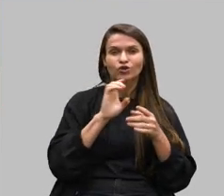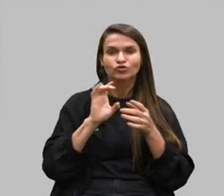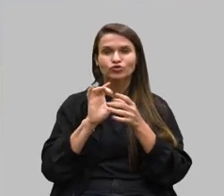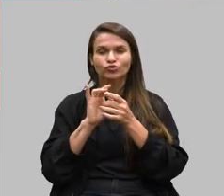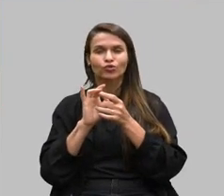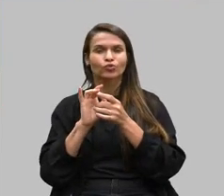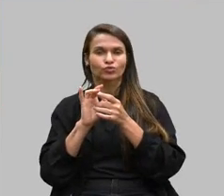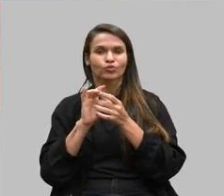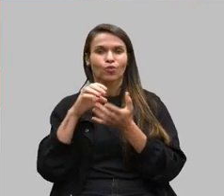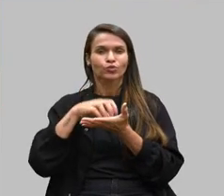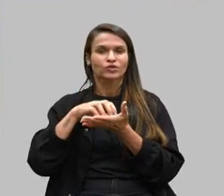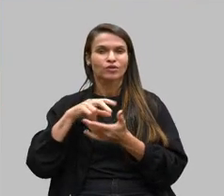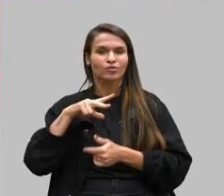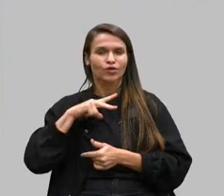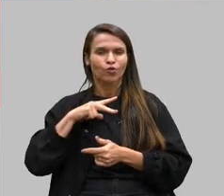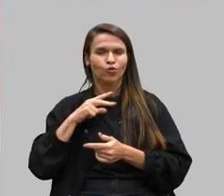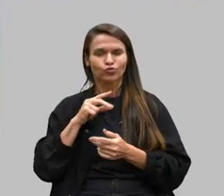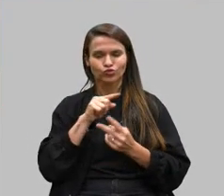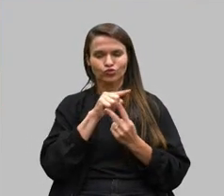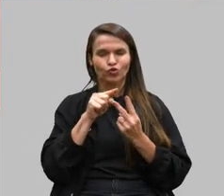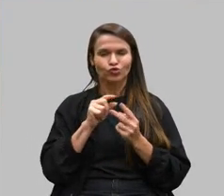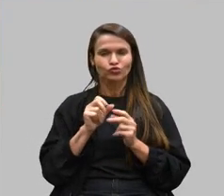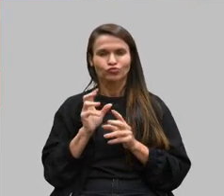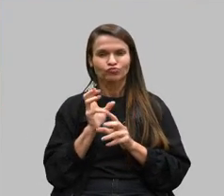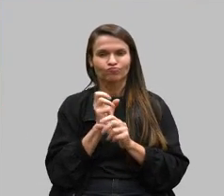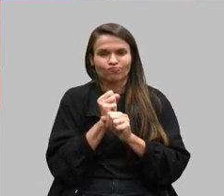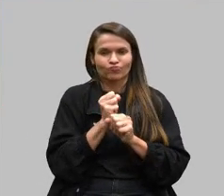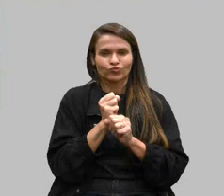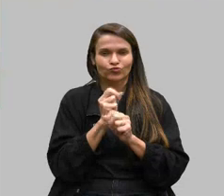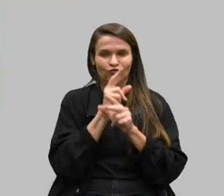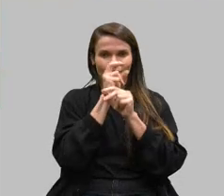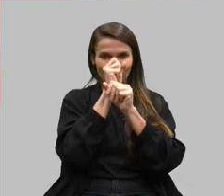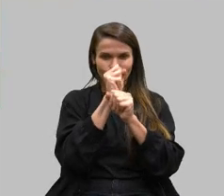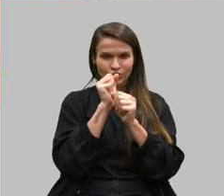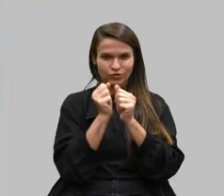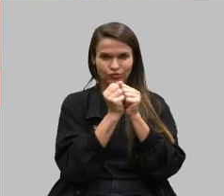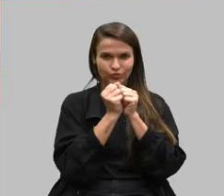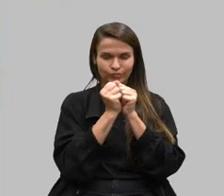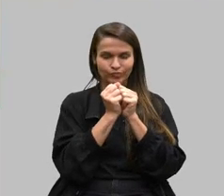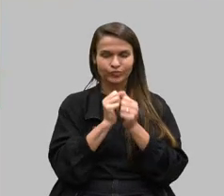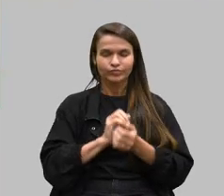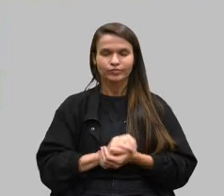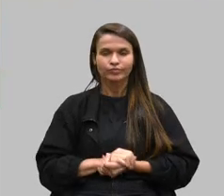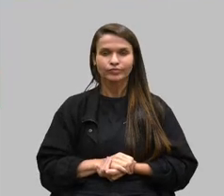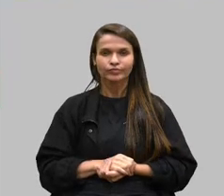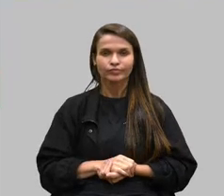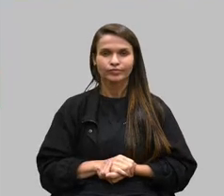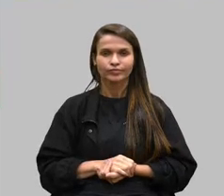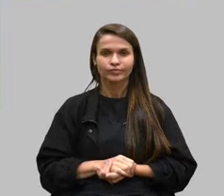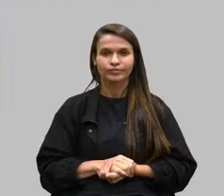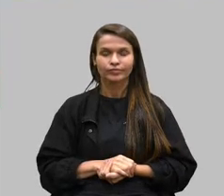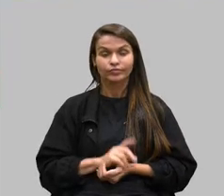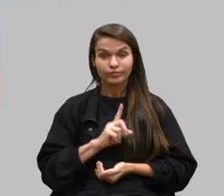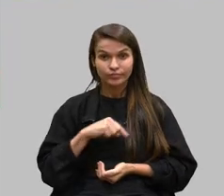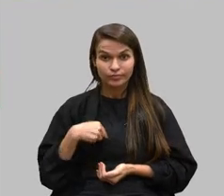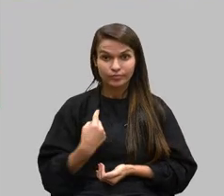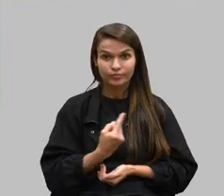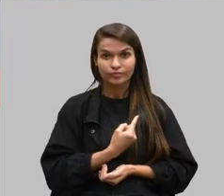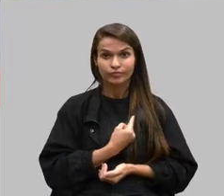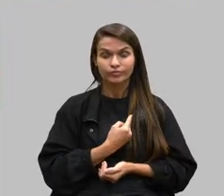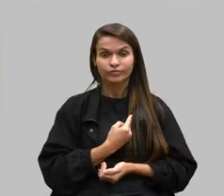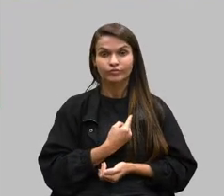dois juntos Somando Forças eh então Eh nós o